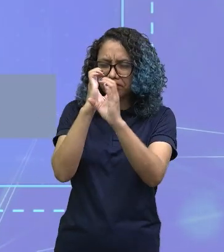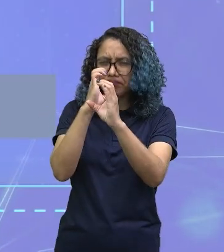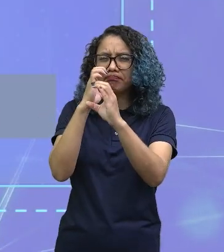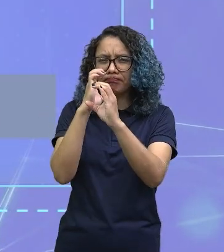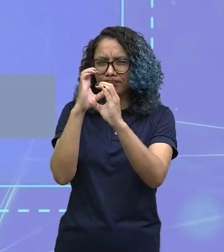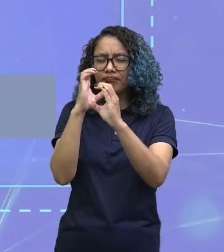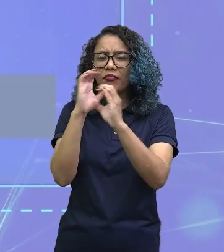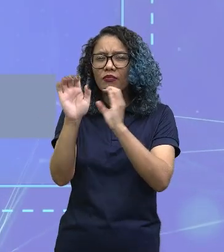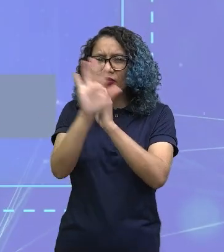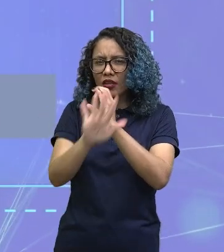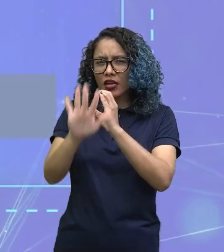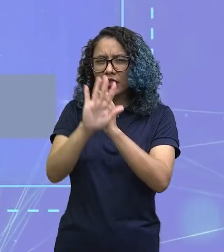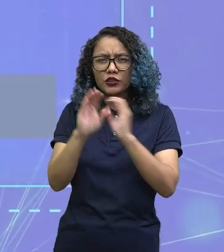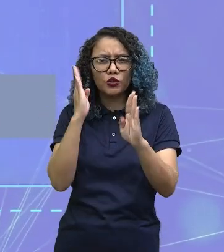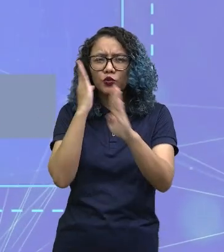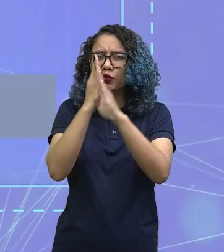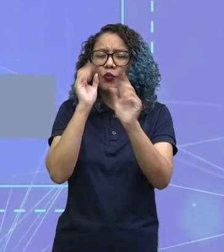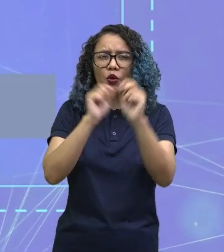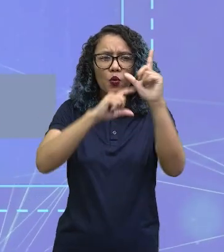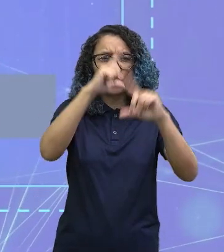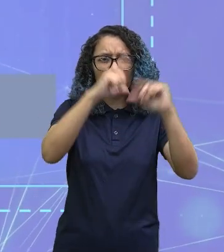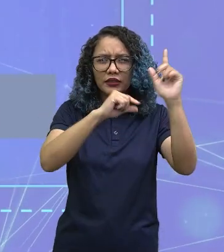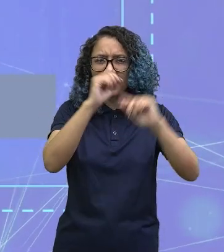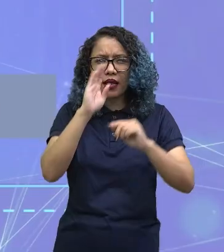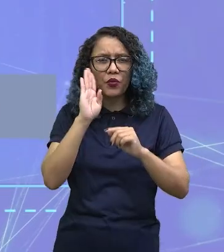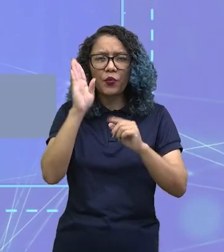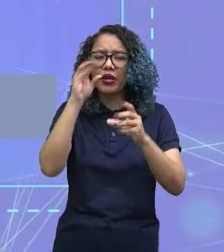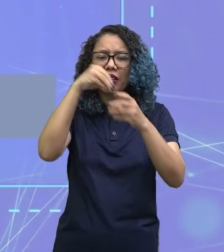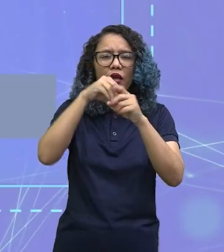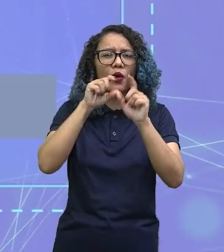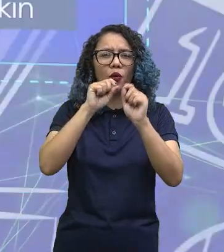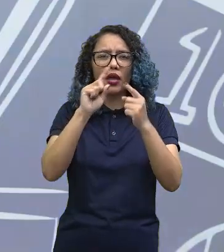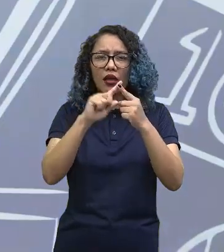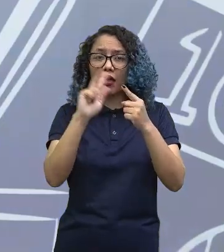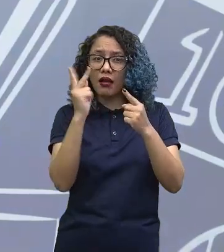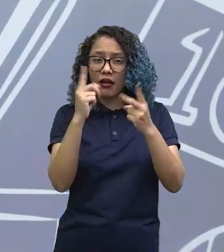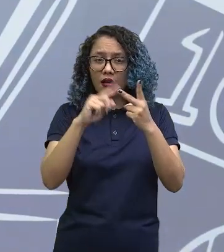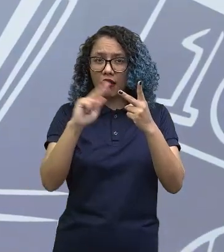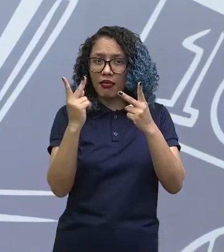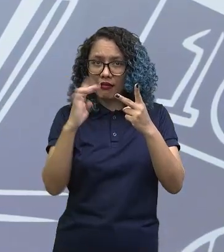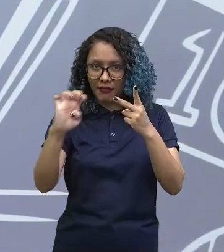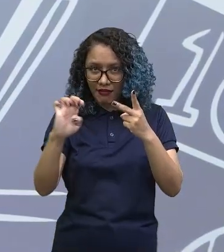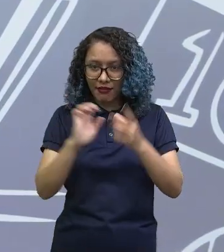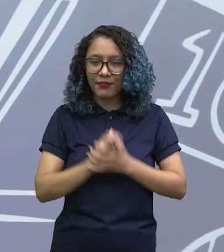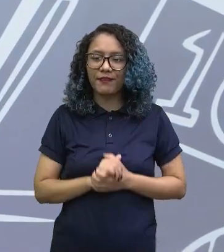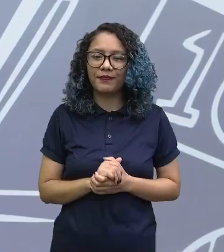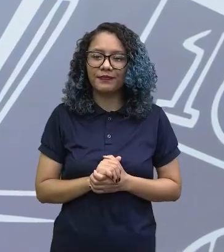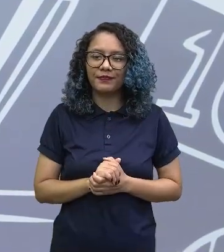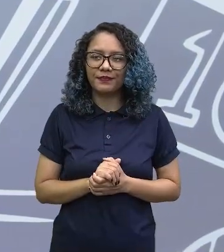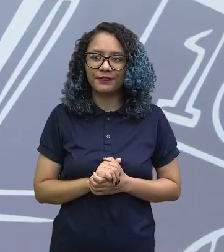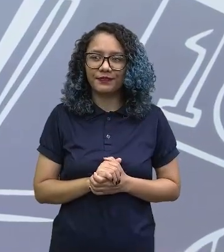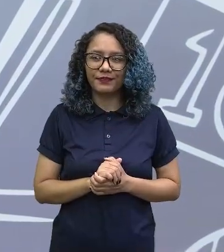que descobriu que as estrelas são compostas principalmente de hidrogênio e hélio.